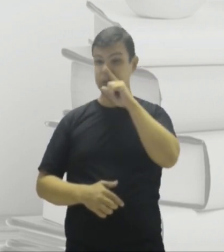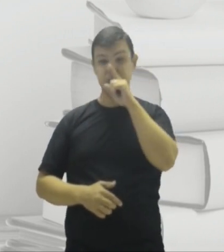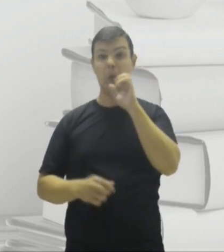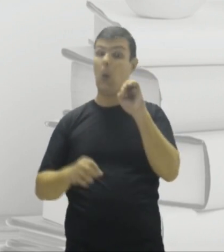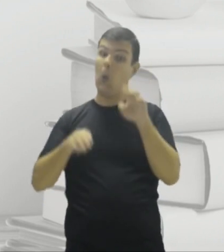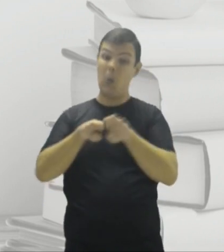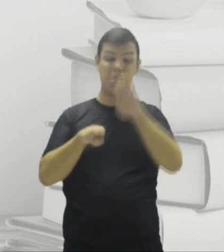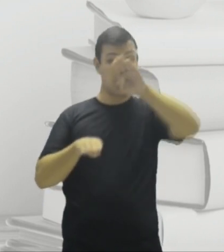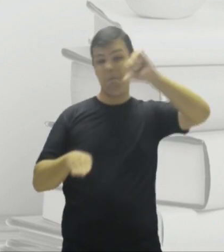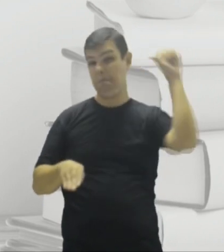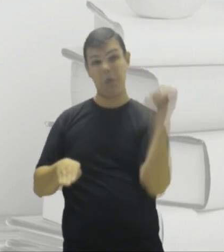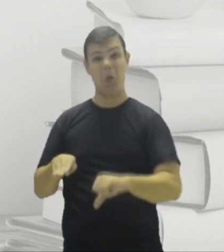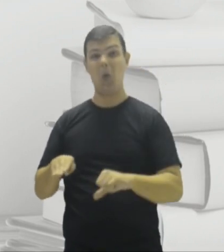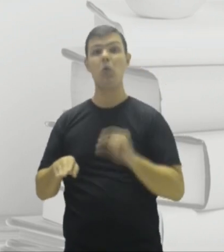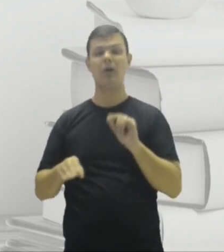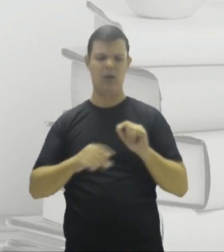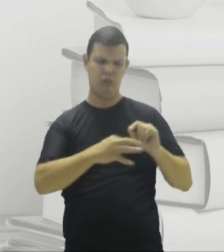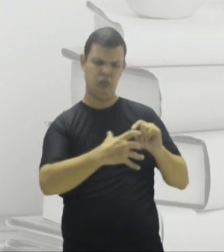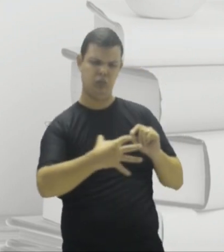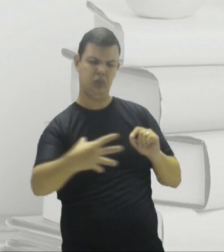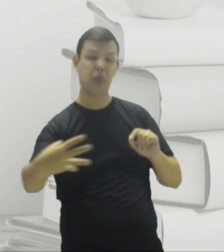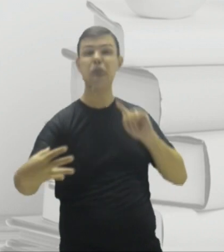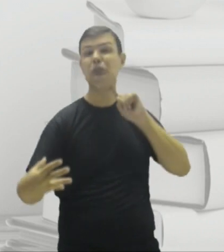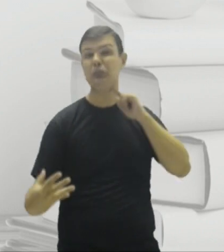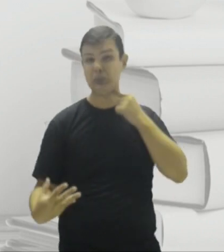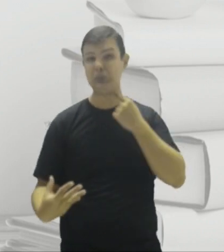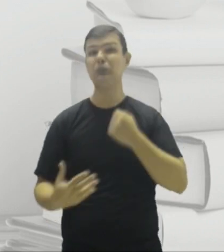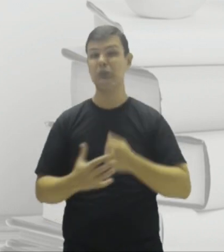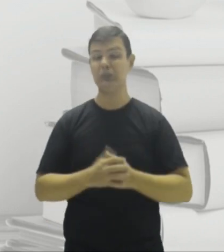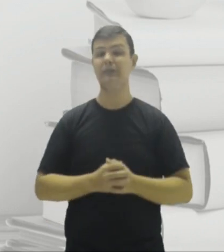ou mais alto para a eutrofização costeira.